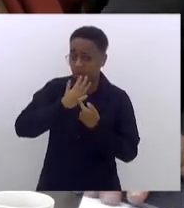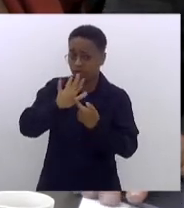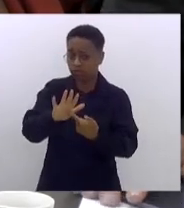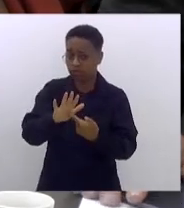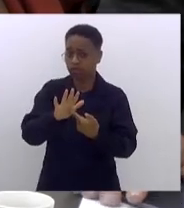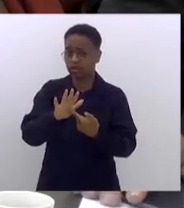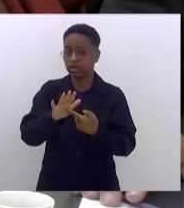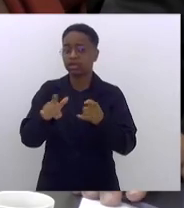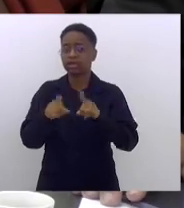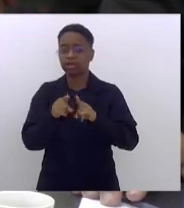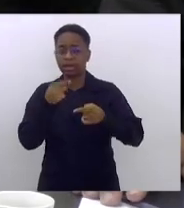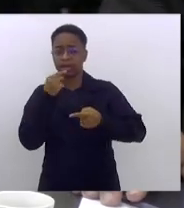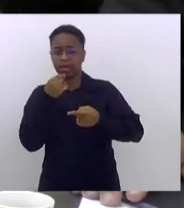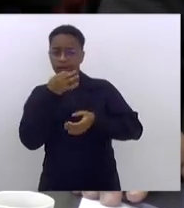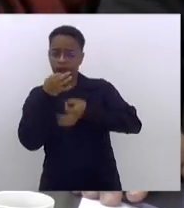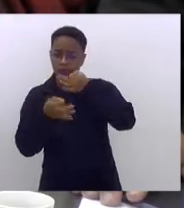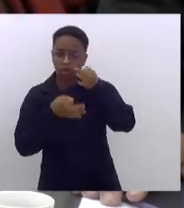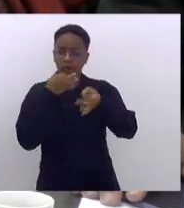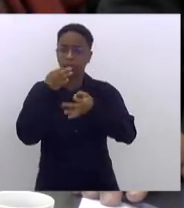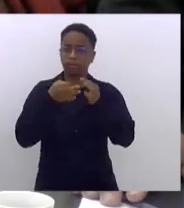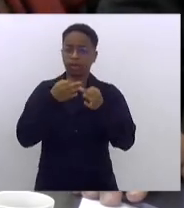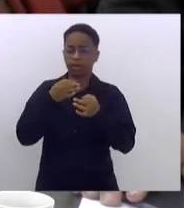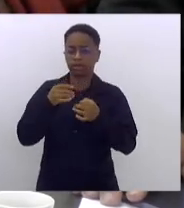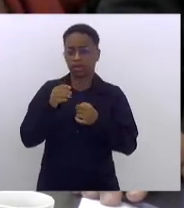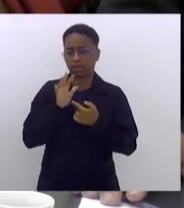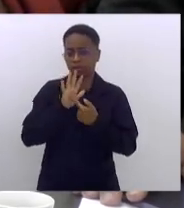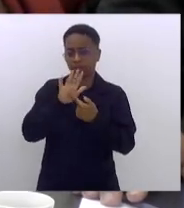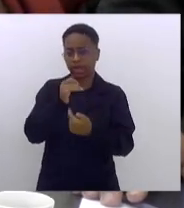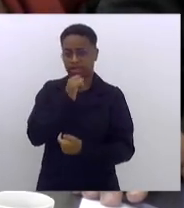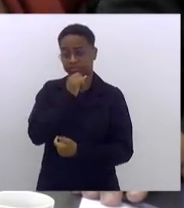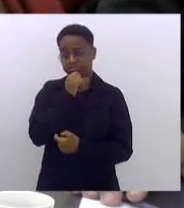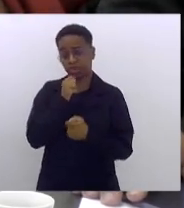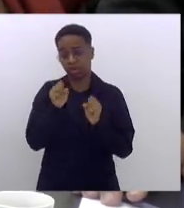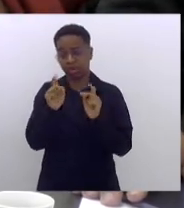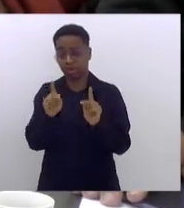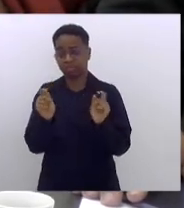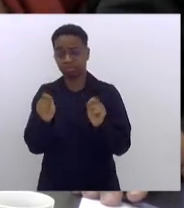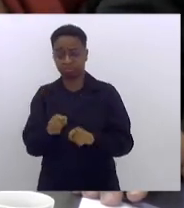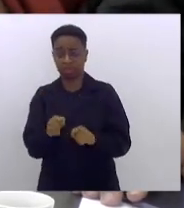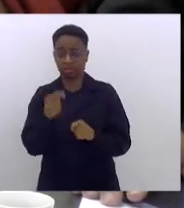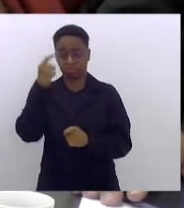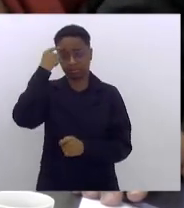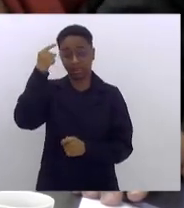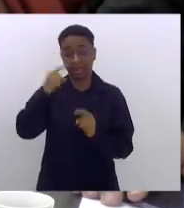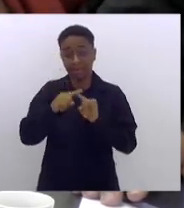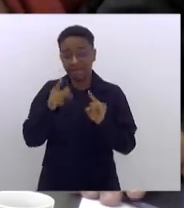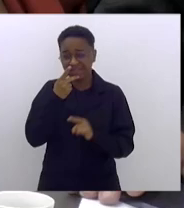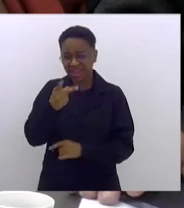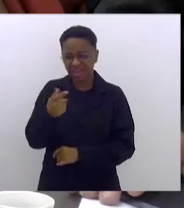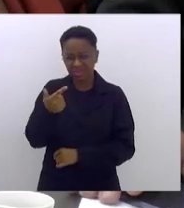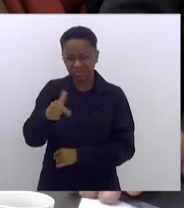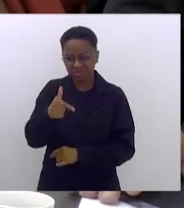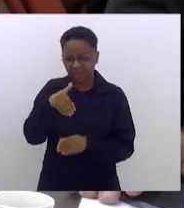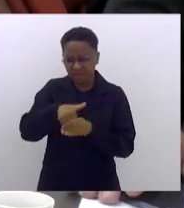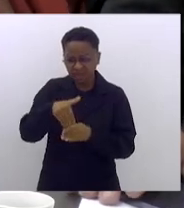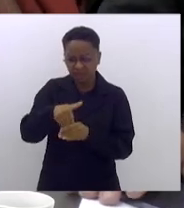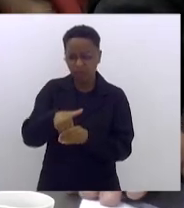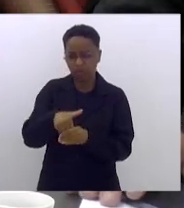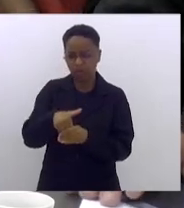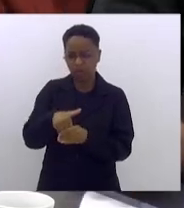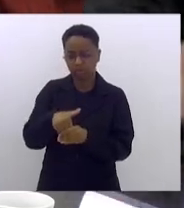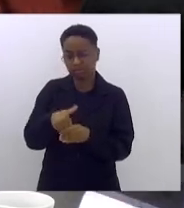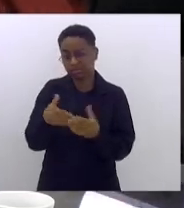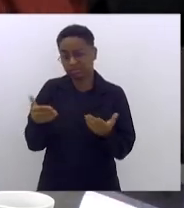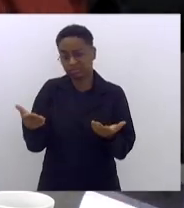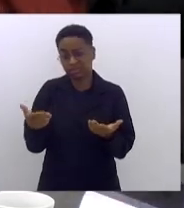materialmente, argumentando, exemplificando, aí até caberia um questionamento, mas de dizer que não está sendo votado, porque eu